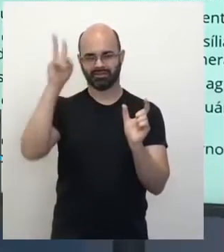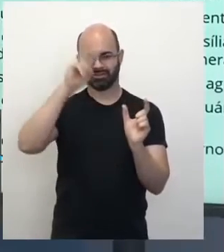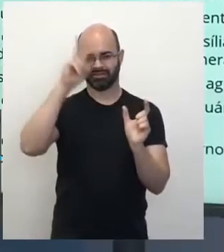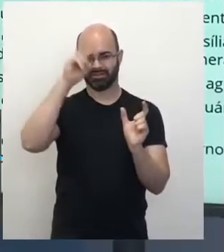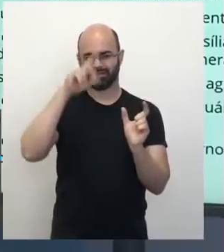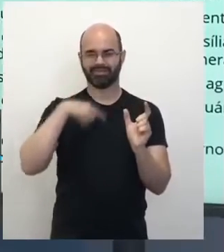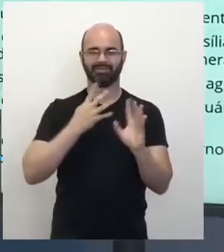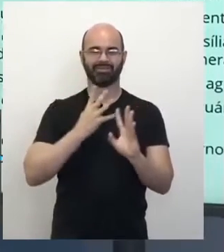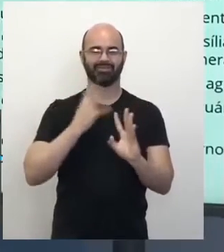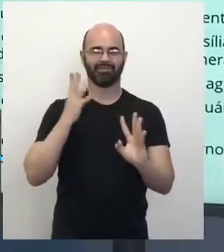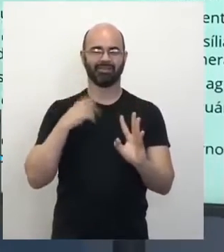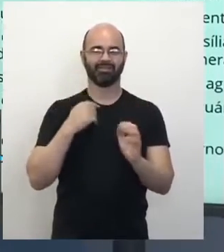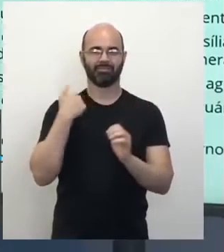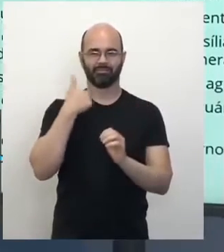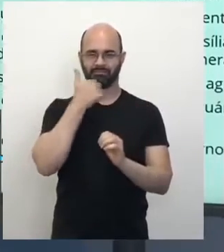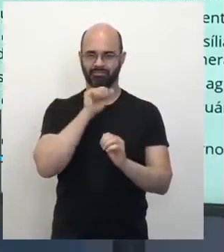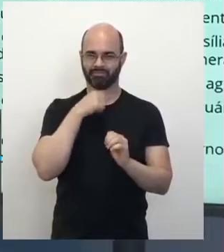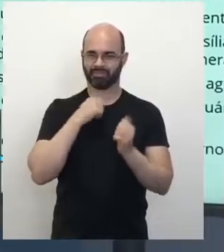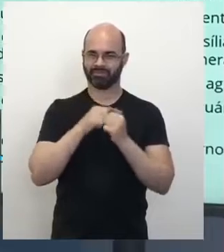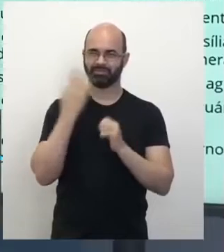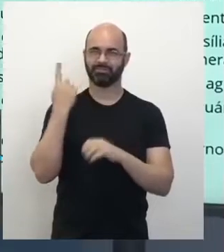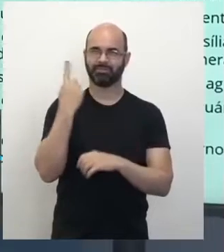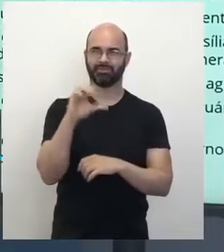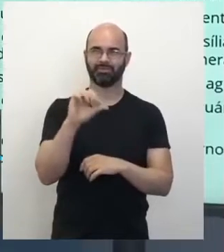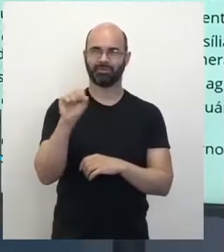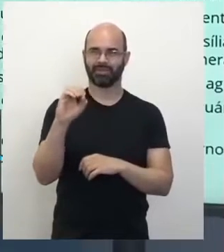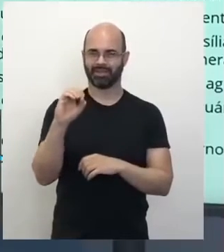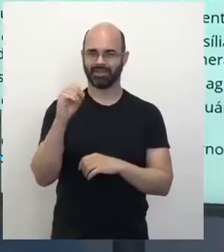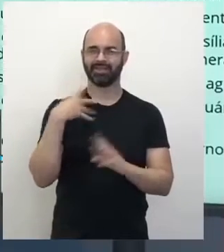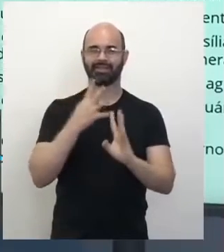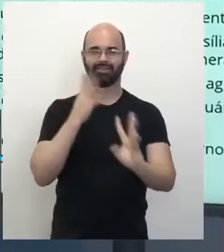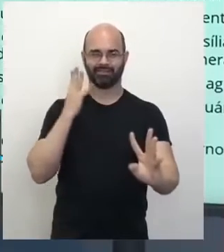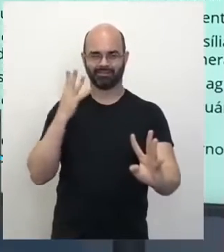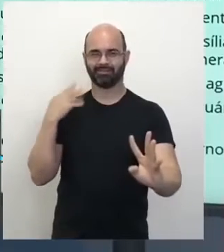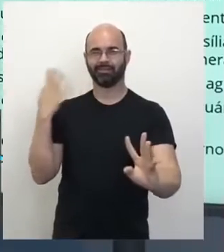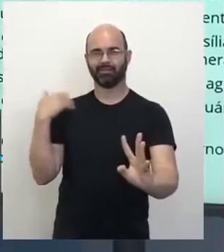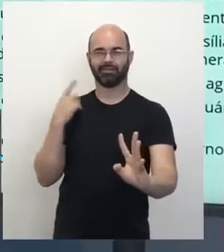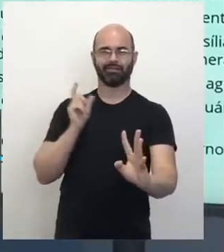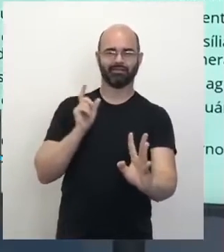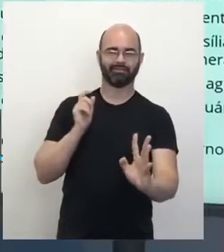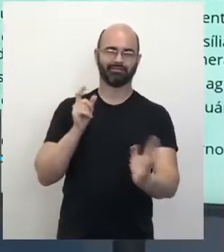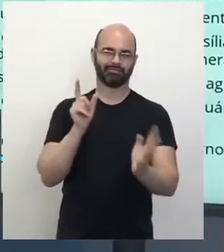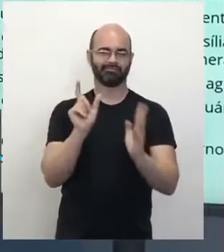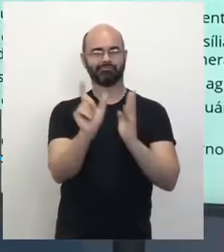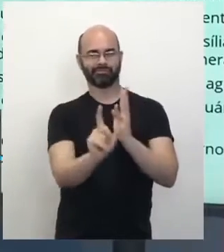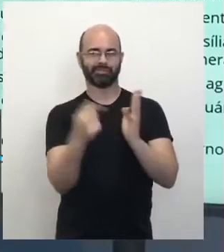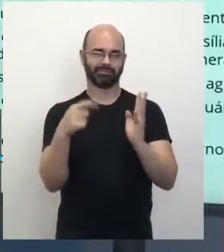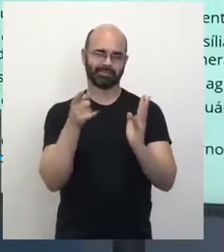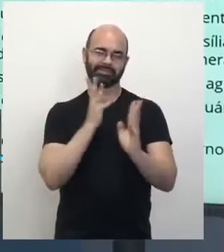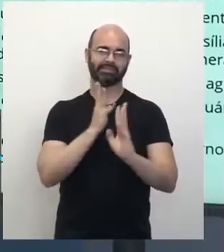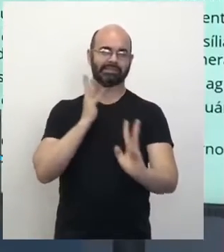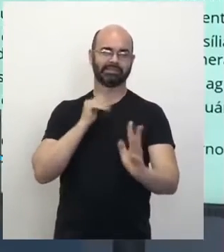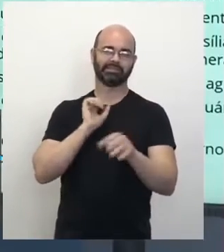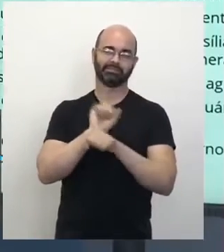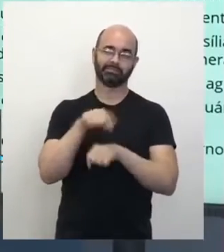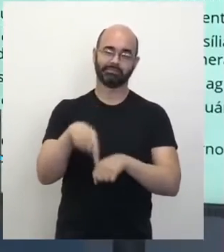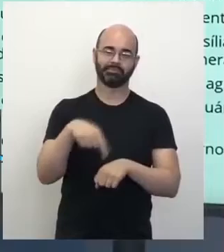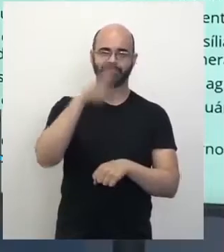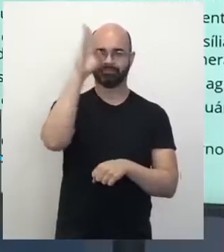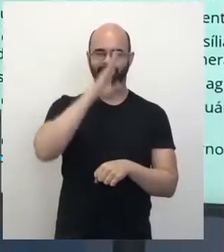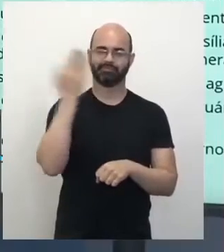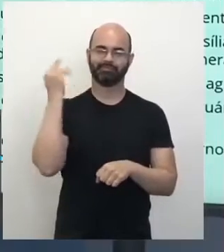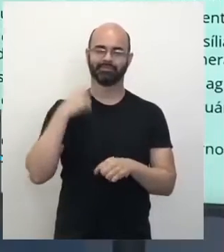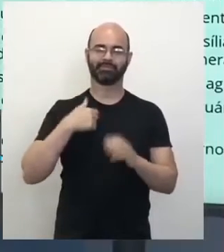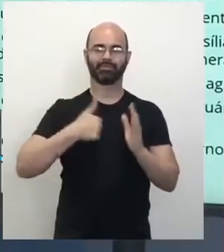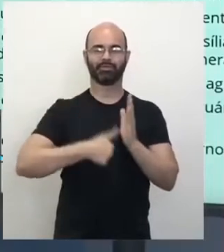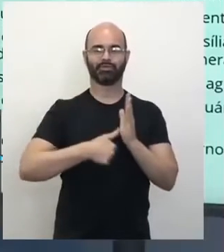na fila lá no centro com a minha mãe, em 1980, para tirar essa carteirinha, que é o documento, né, de identidade do estrangeiro aqui no Brasil.